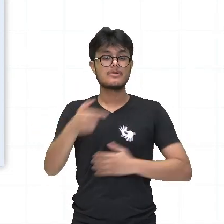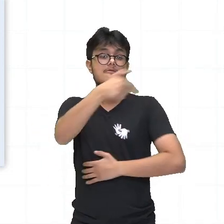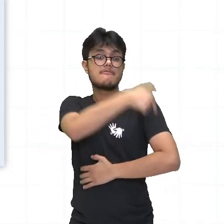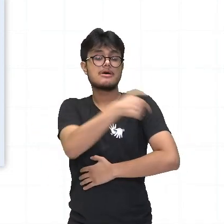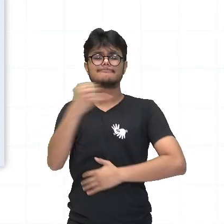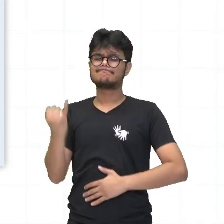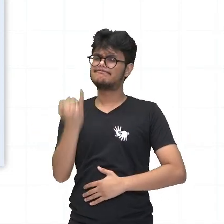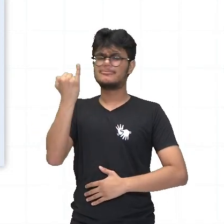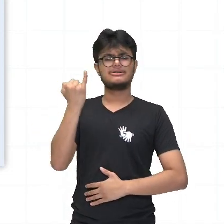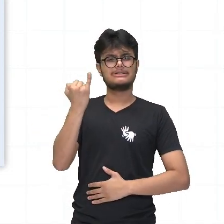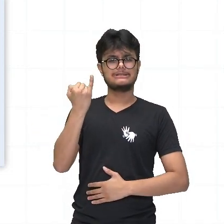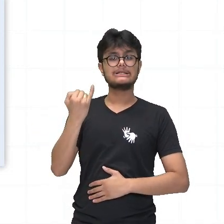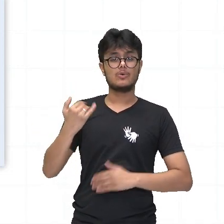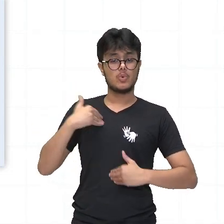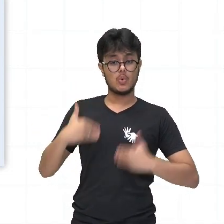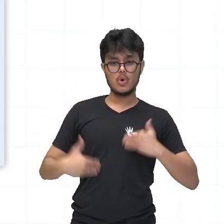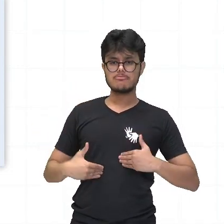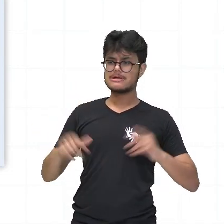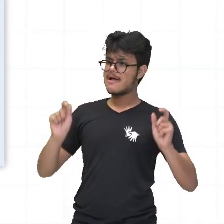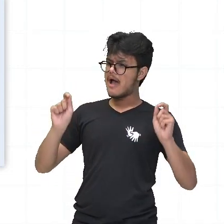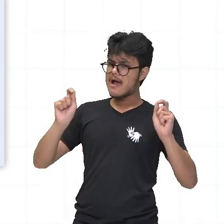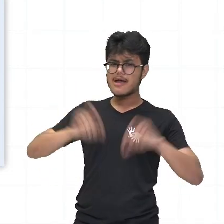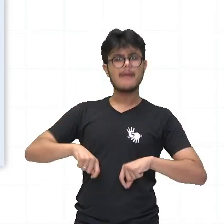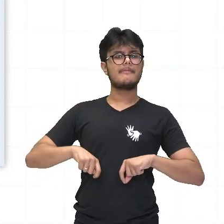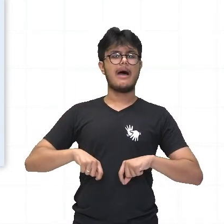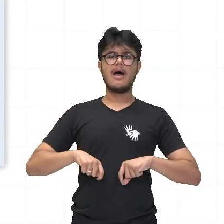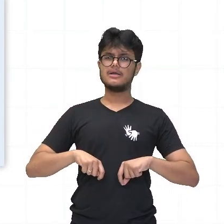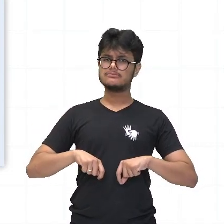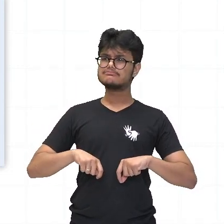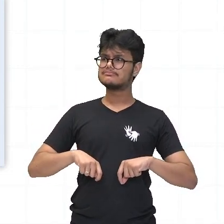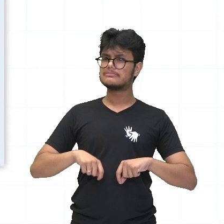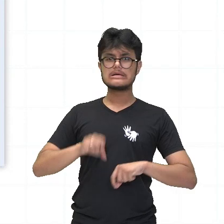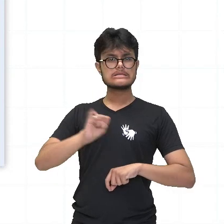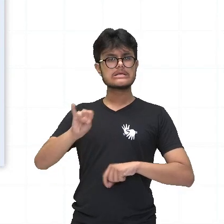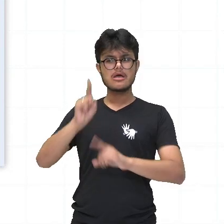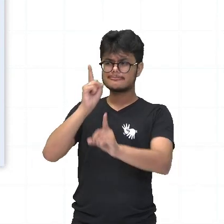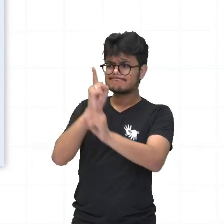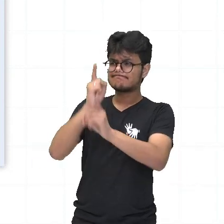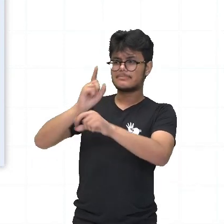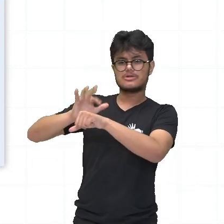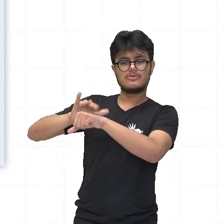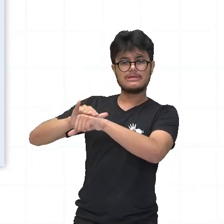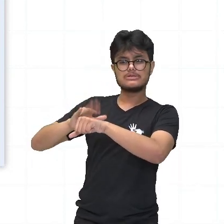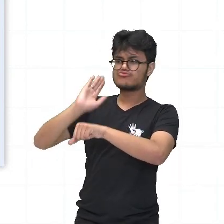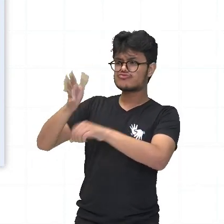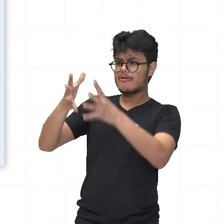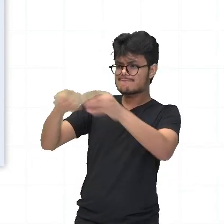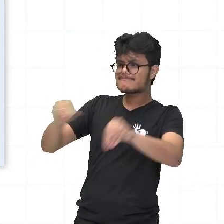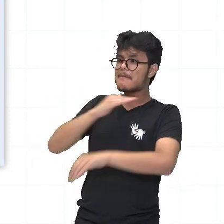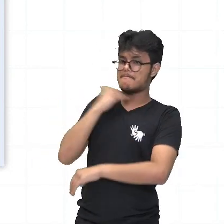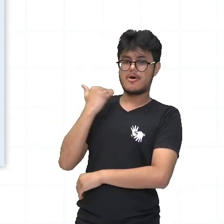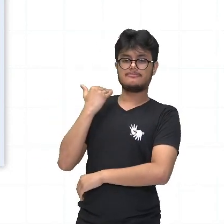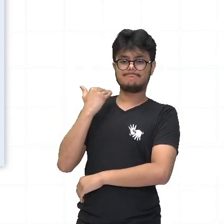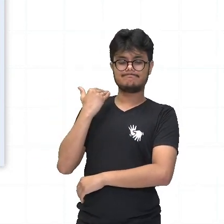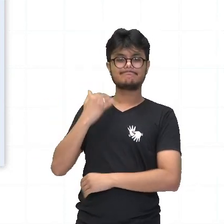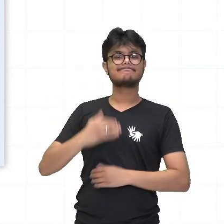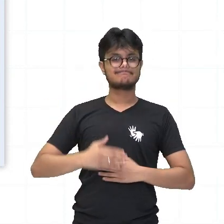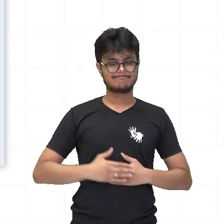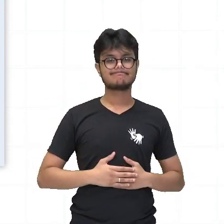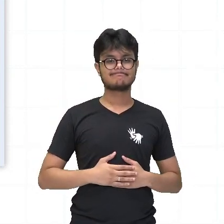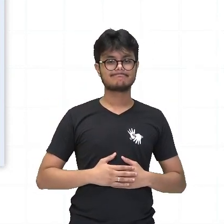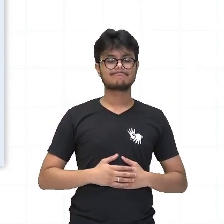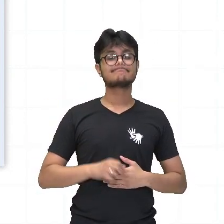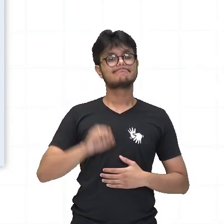treina nosso corpo para que ele seja capaz de reconhecer o patógeno no futuro e já saiba como